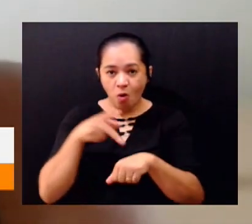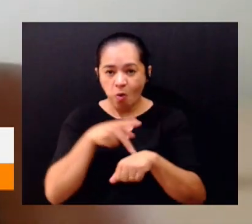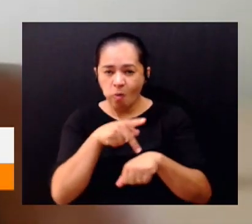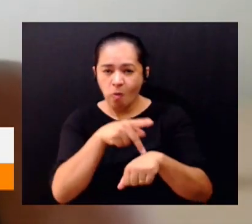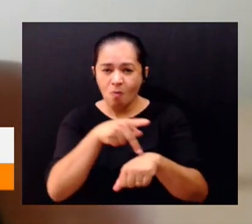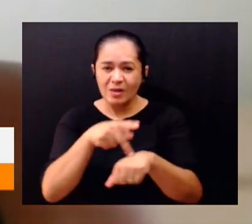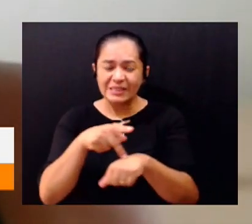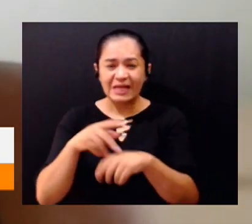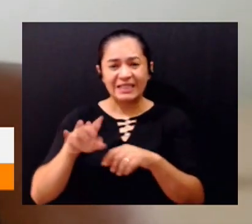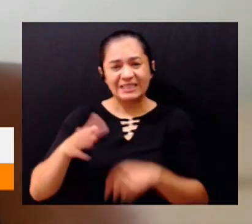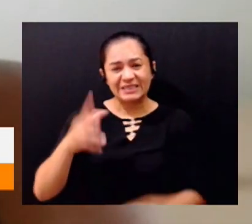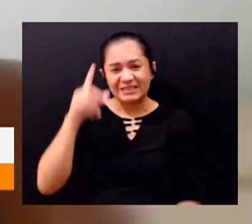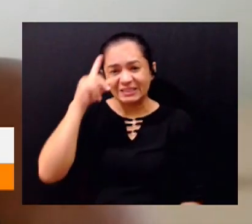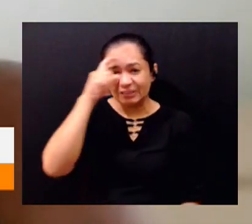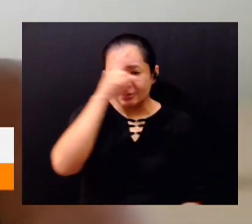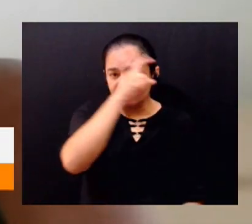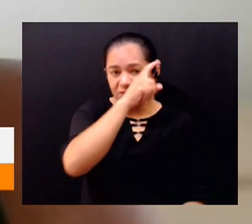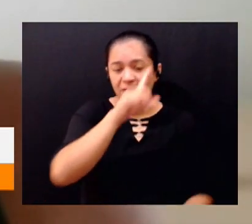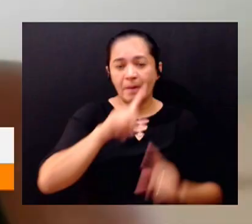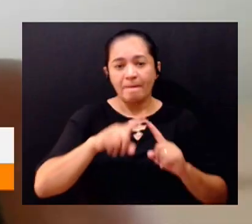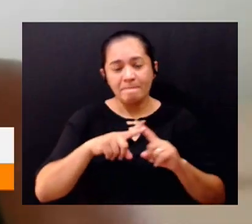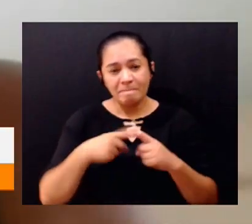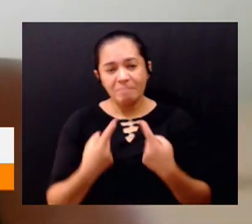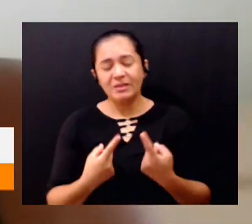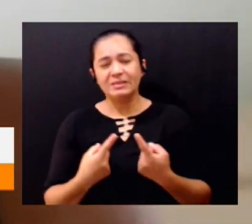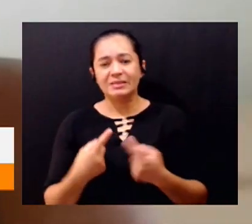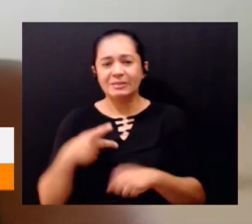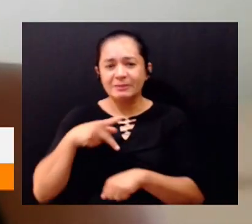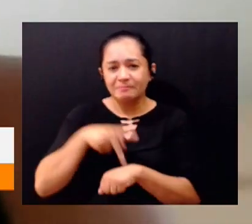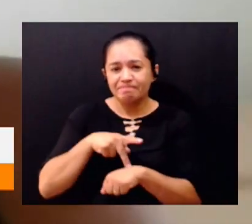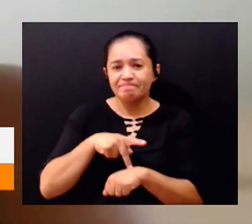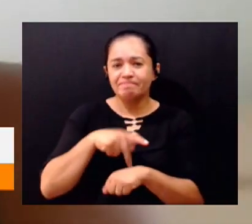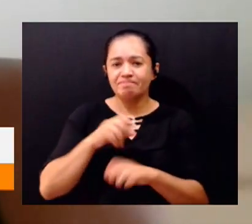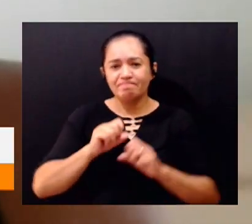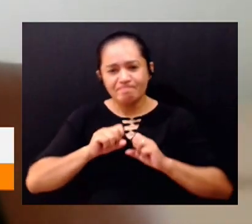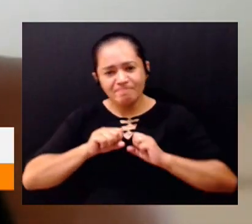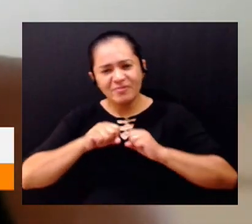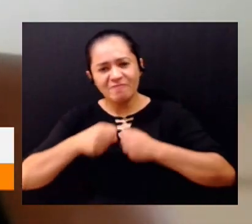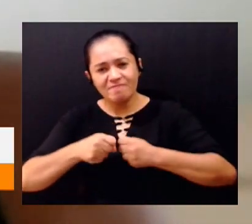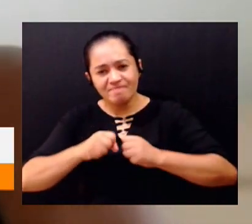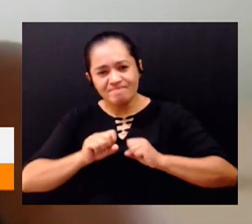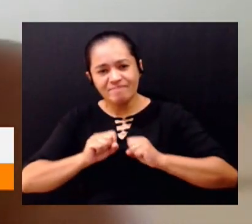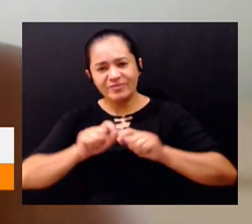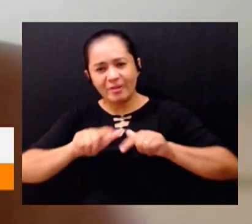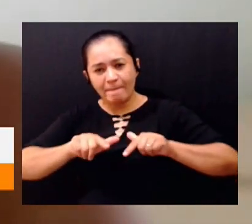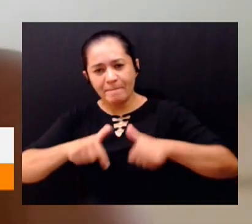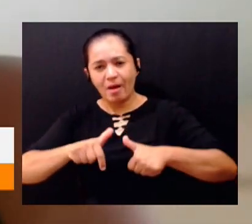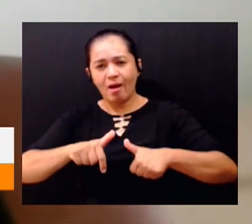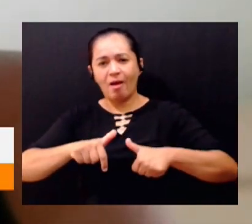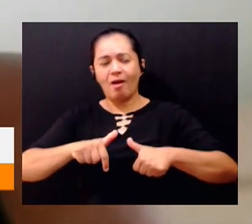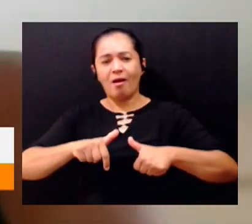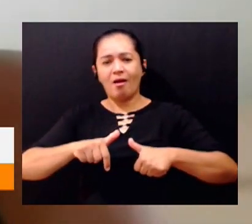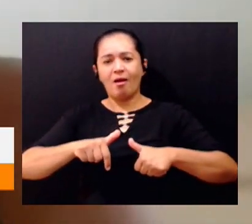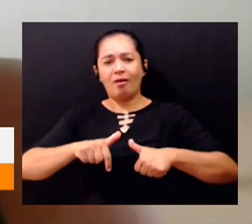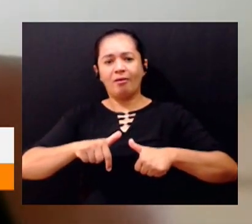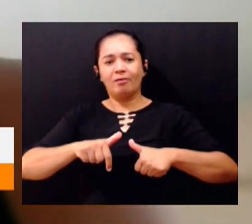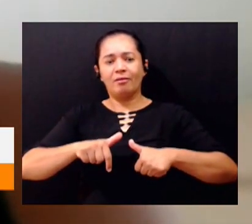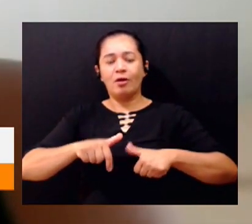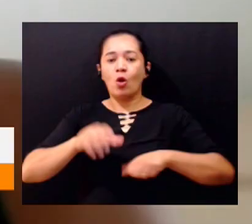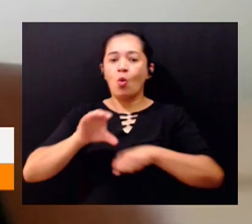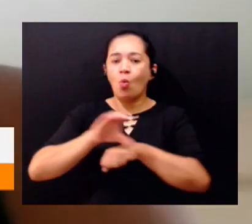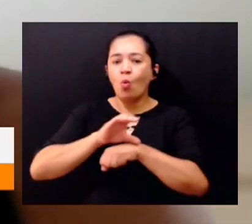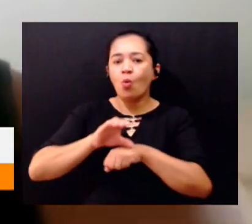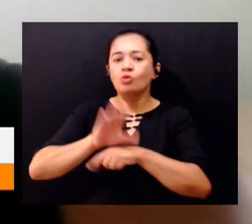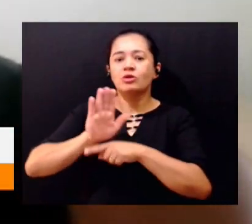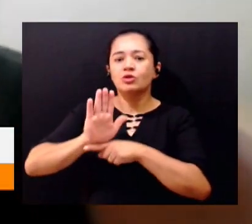gente segue nele com dificuldade, caindo, levantando. Um curso pode te ajudar muito, e